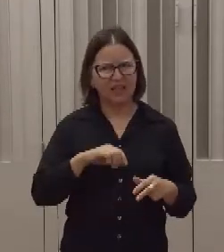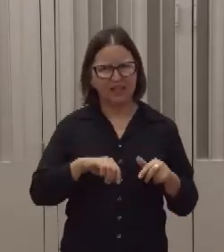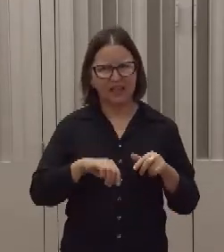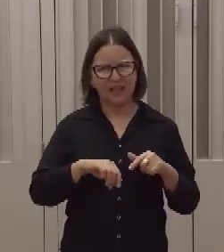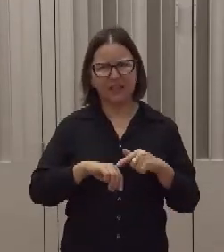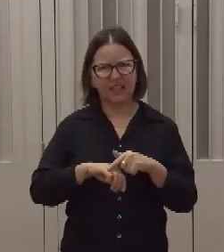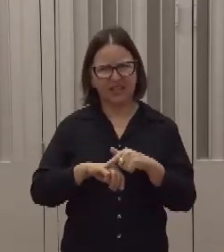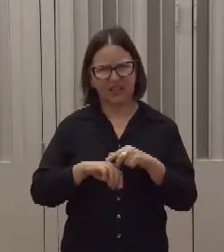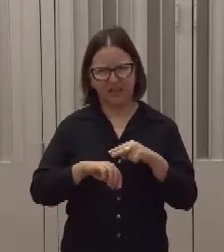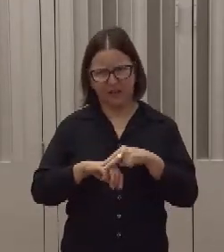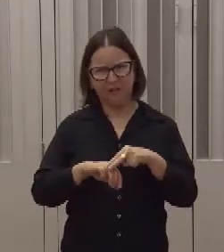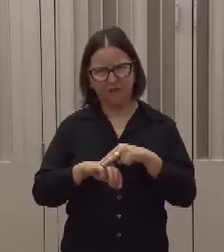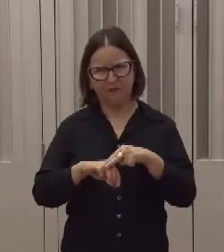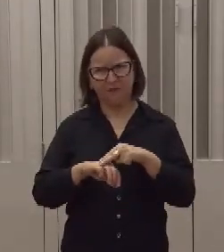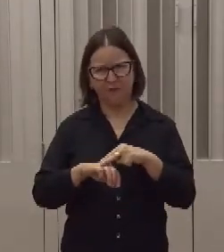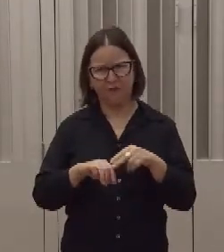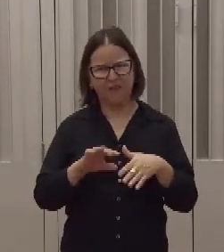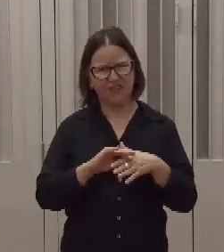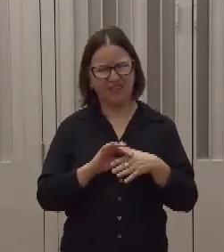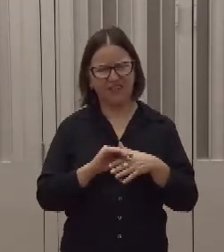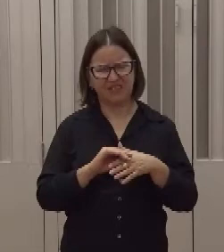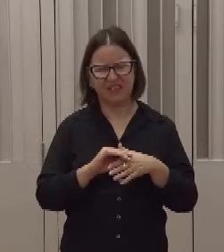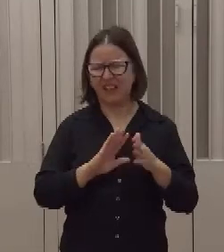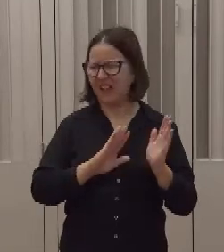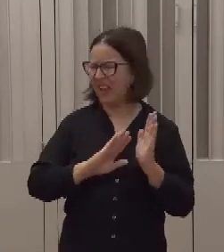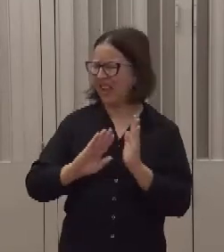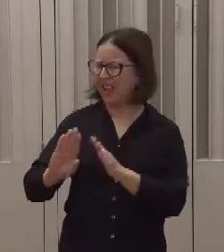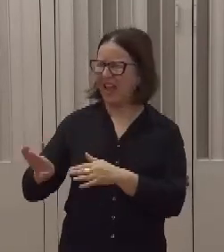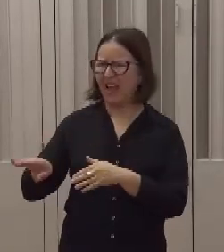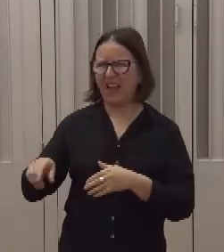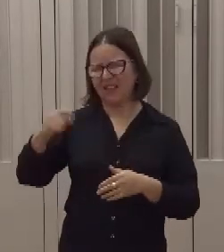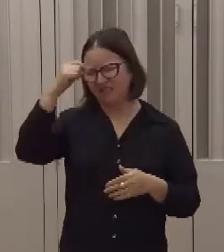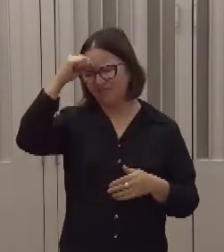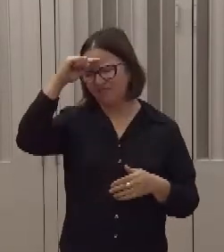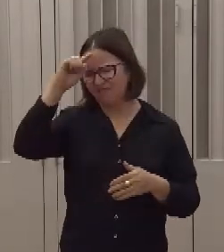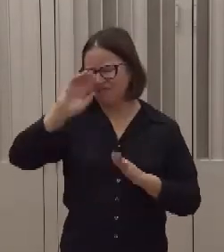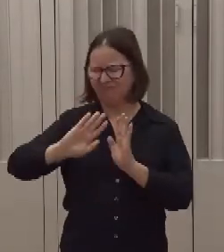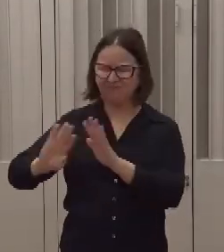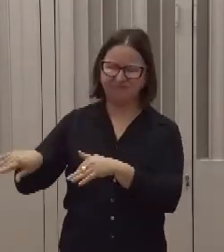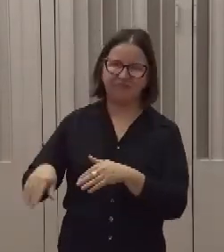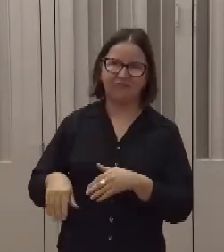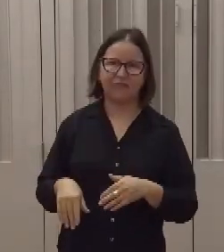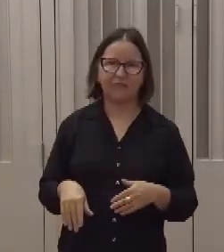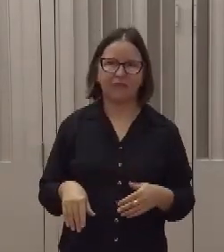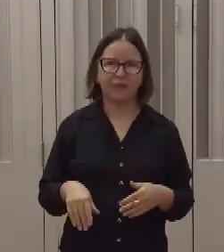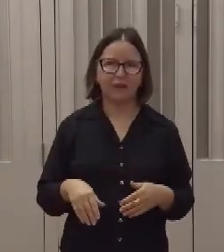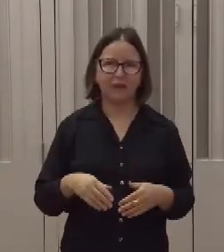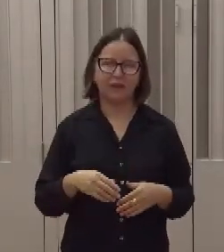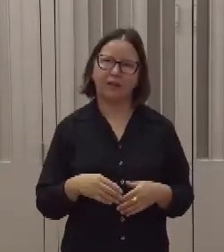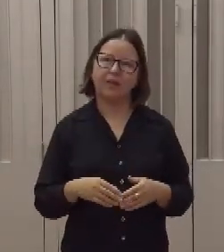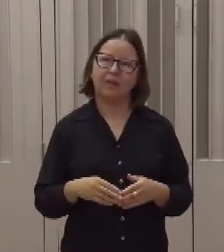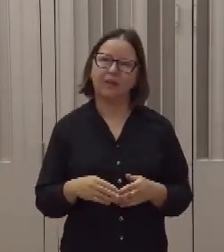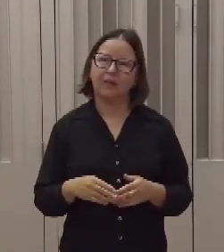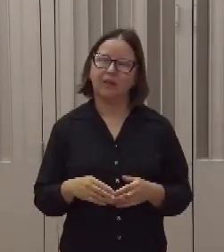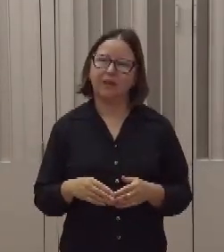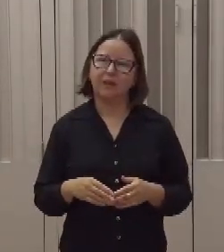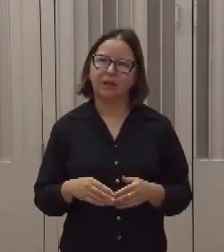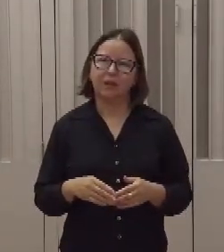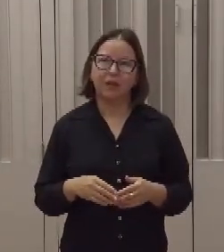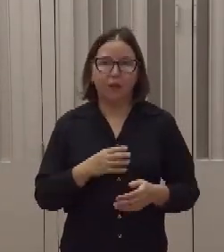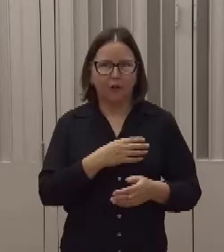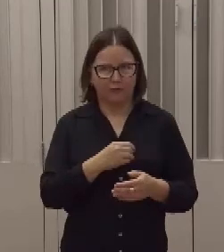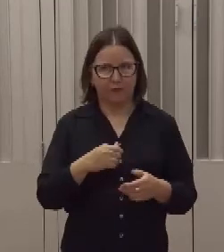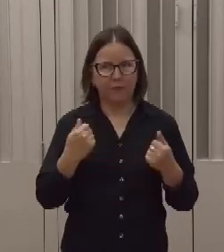atender. O filho precisa ser educado? Tem escola aqui para a gente formatar ele e ele ser mais um soldado do secularismo.